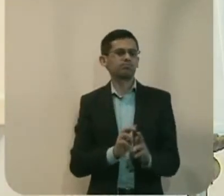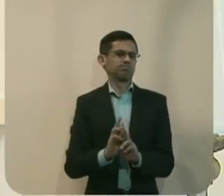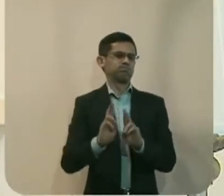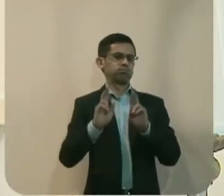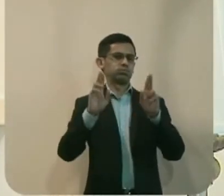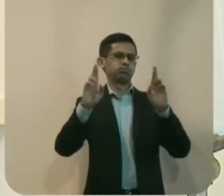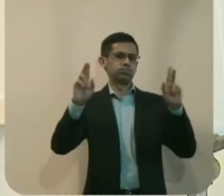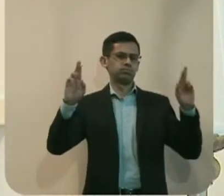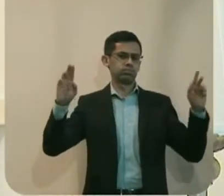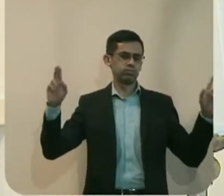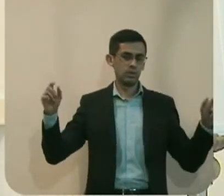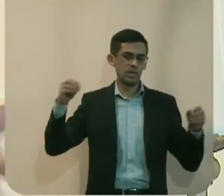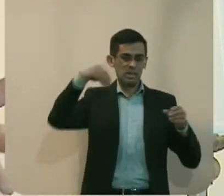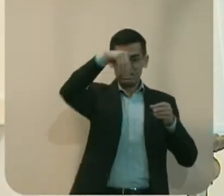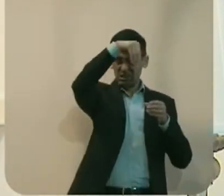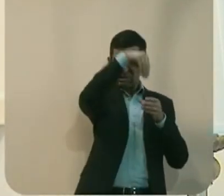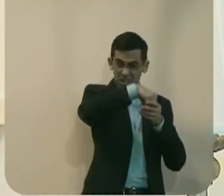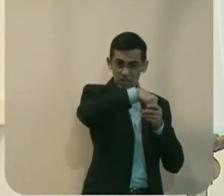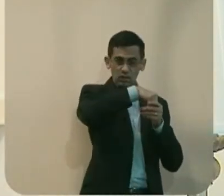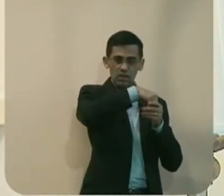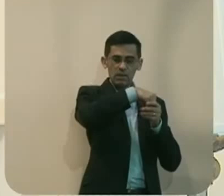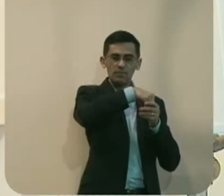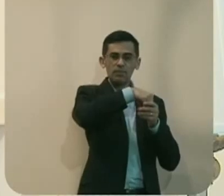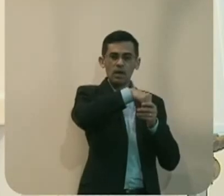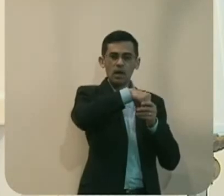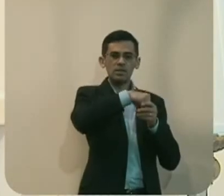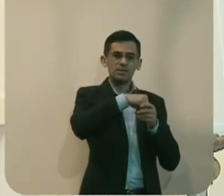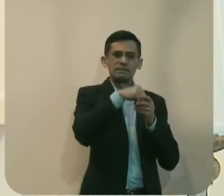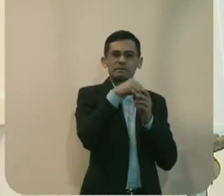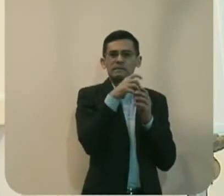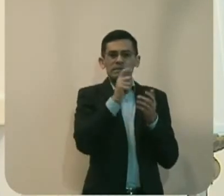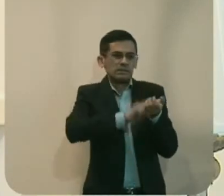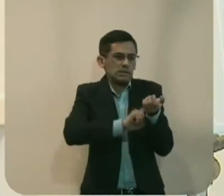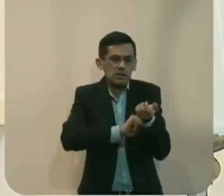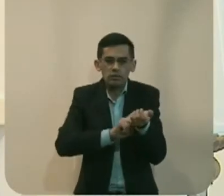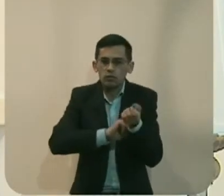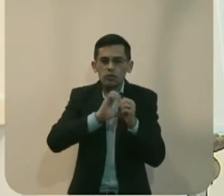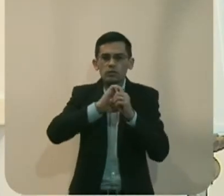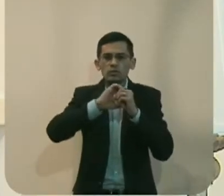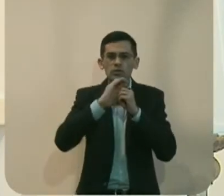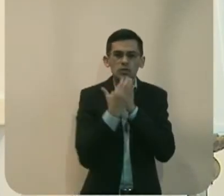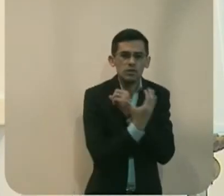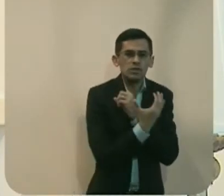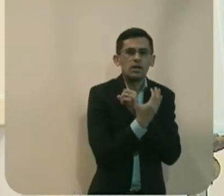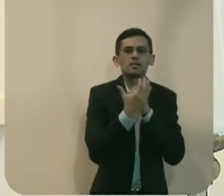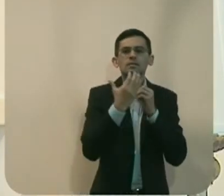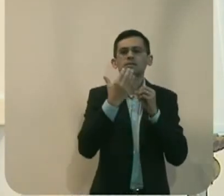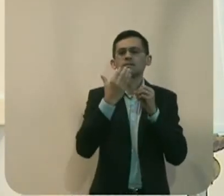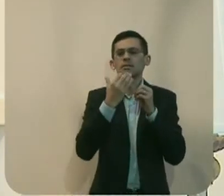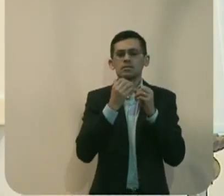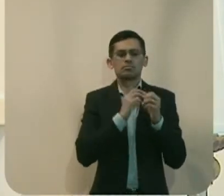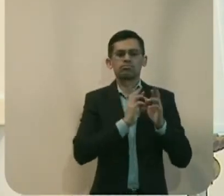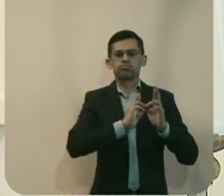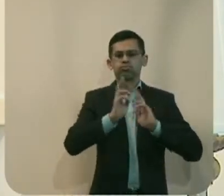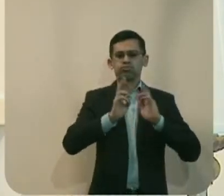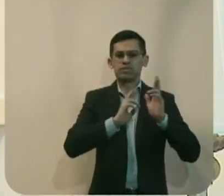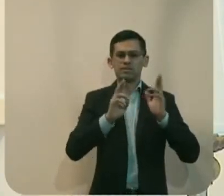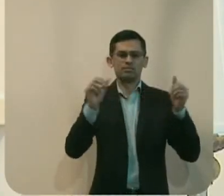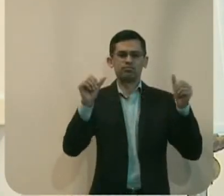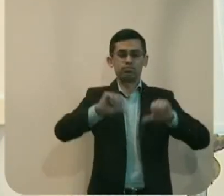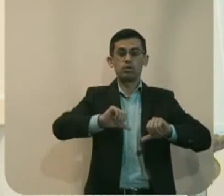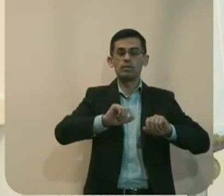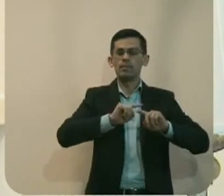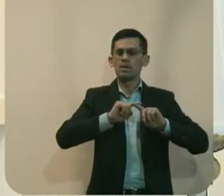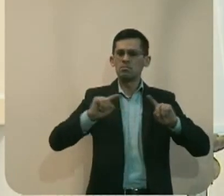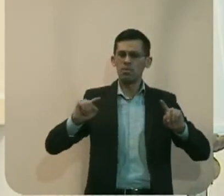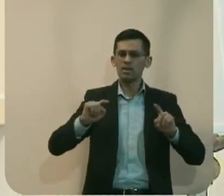N coisas mais dentro dessa mesma linha de estresse social, de estressamento nos relacionamentos. Talvez o